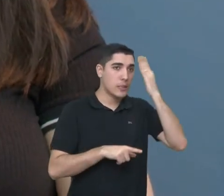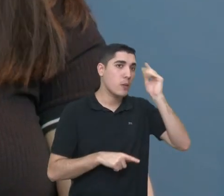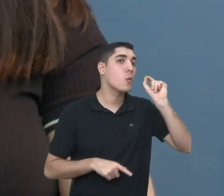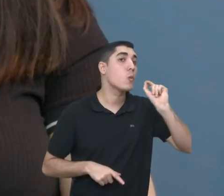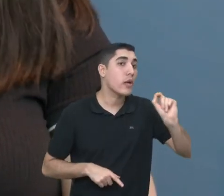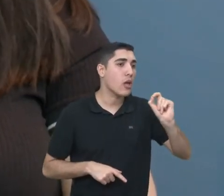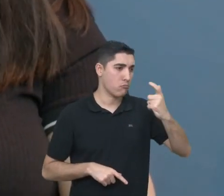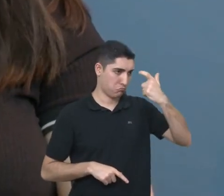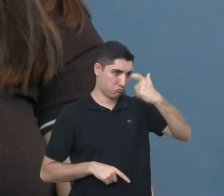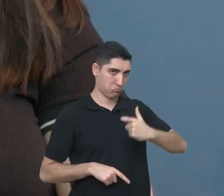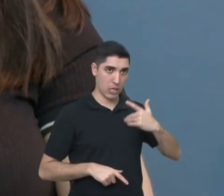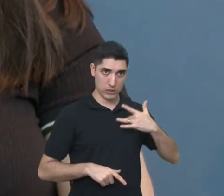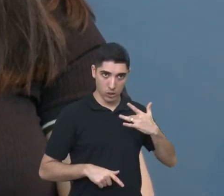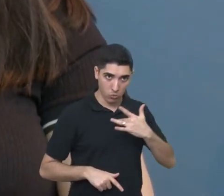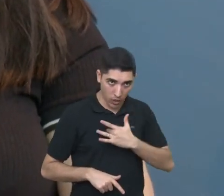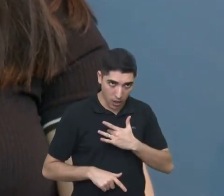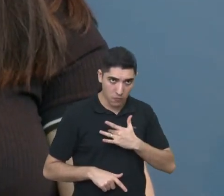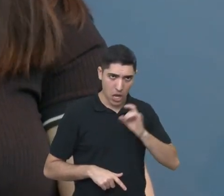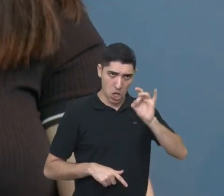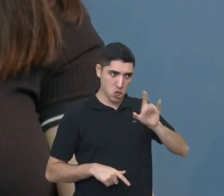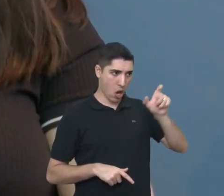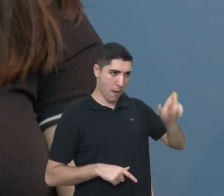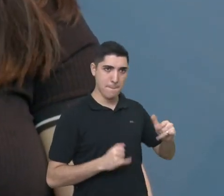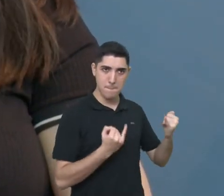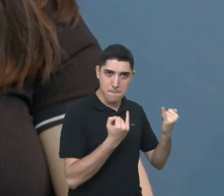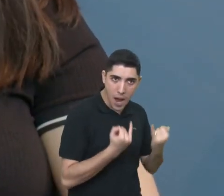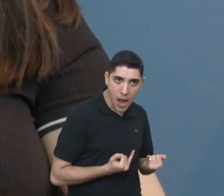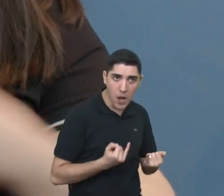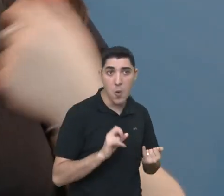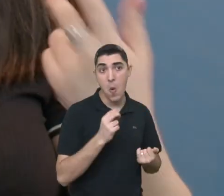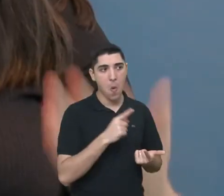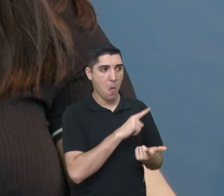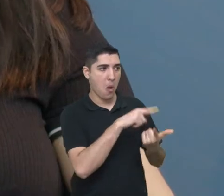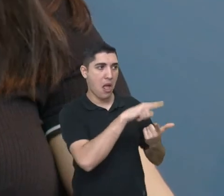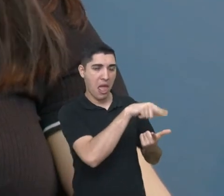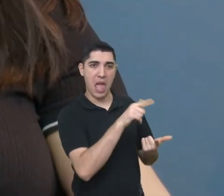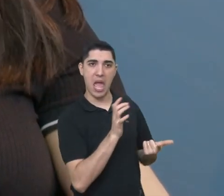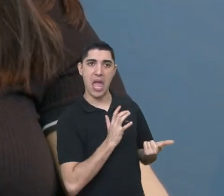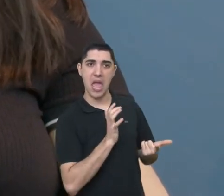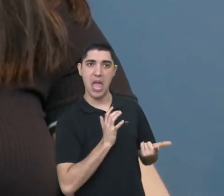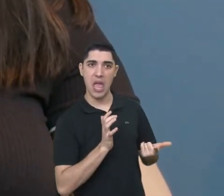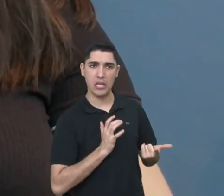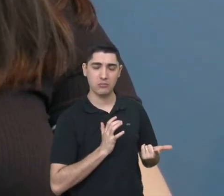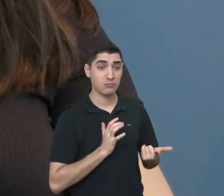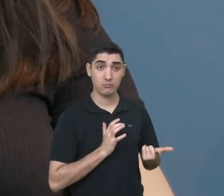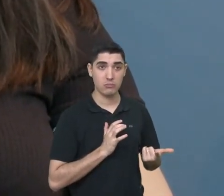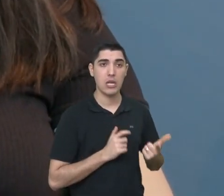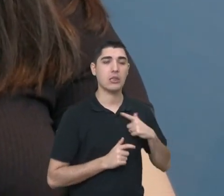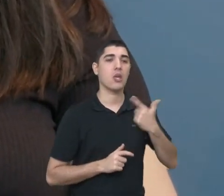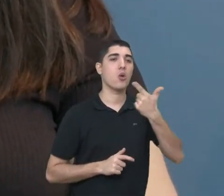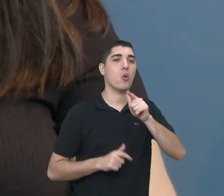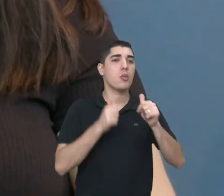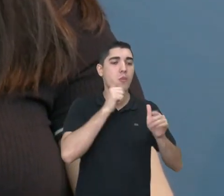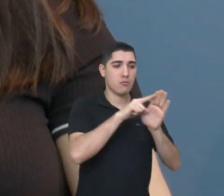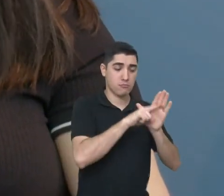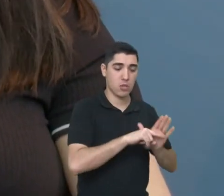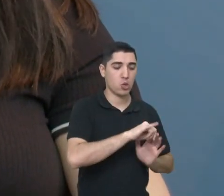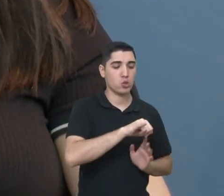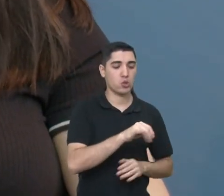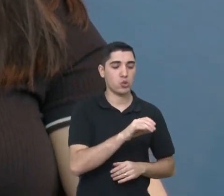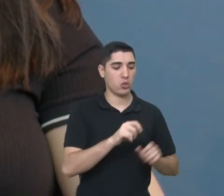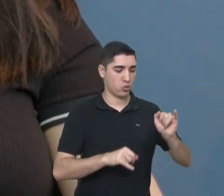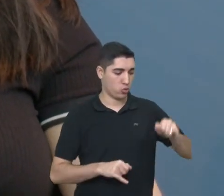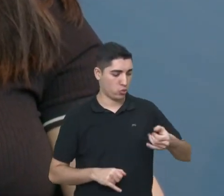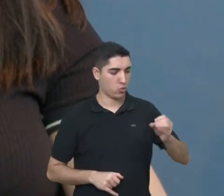que ser saudável, né, não é só para quem é magro, não é só para quem é rico. Né? Tem uma pesquisadora, a Joana de